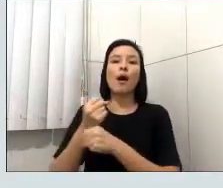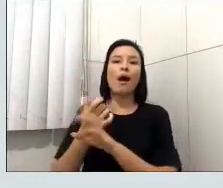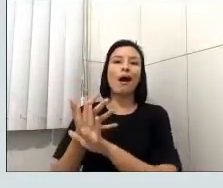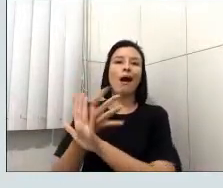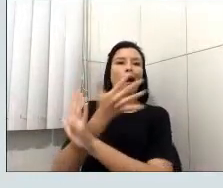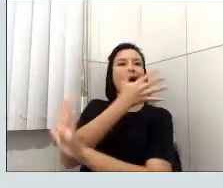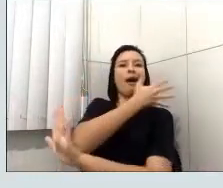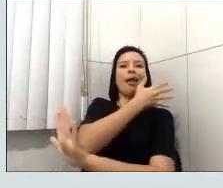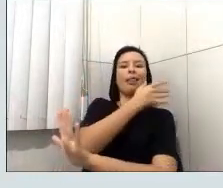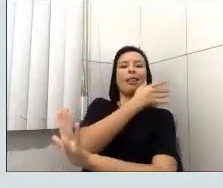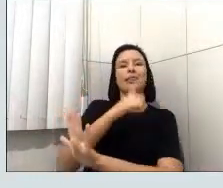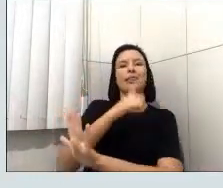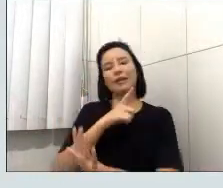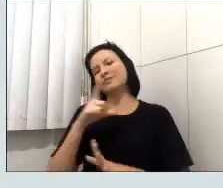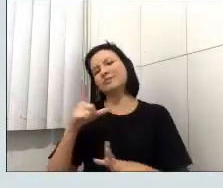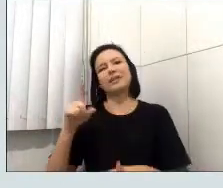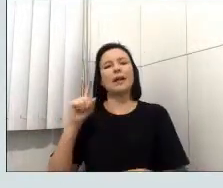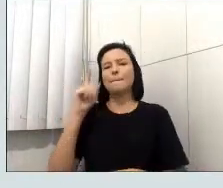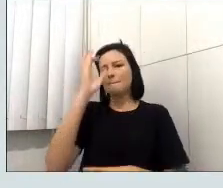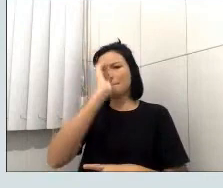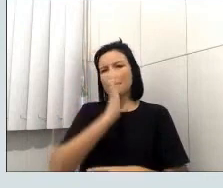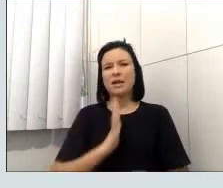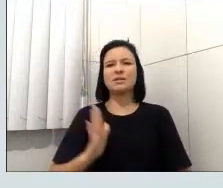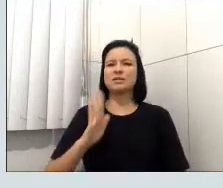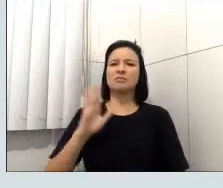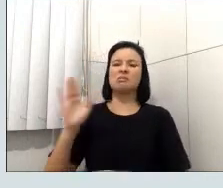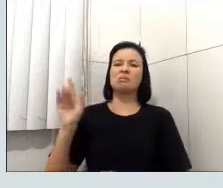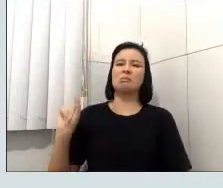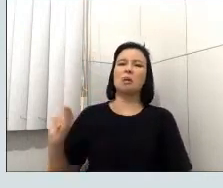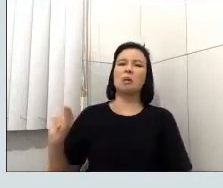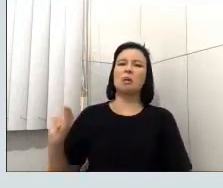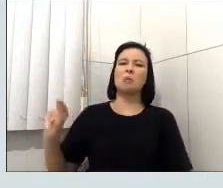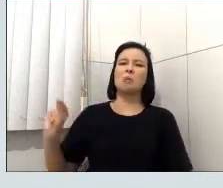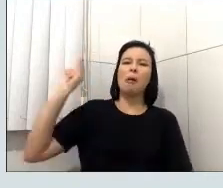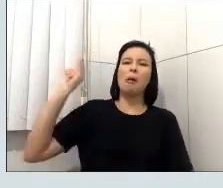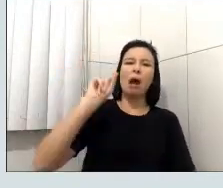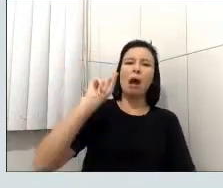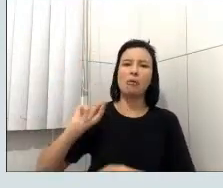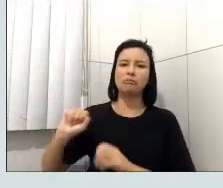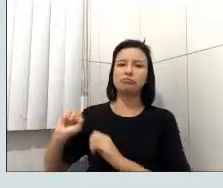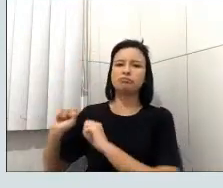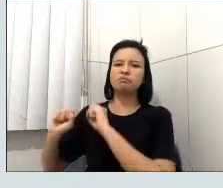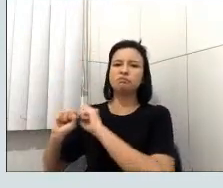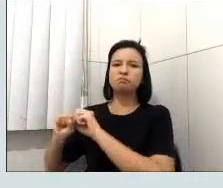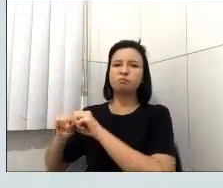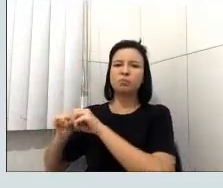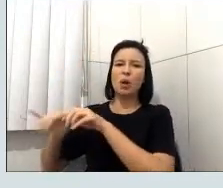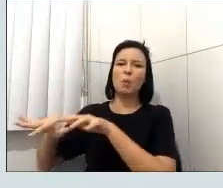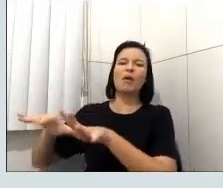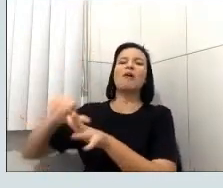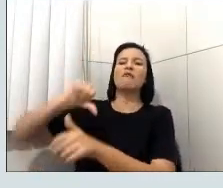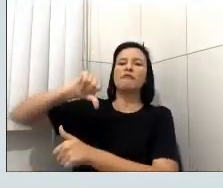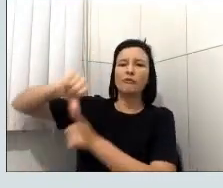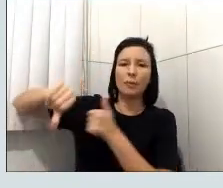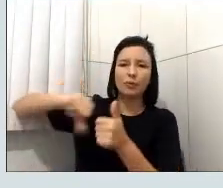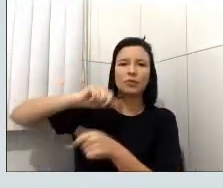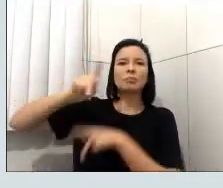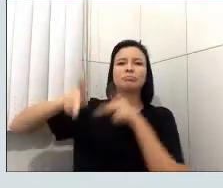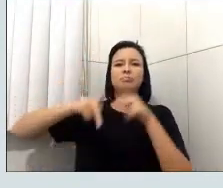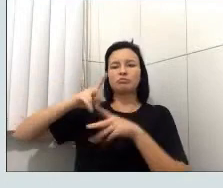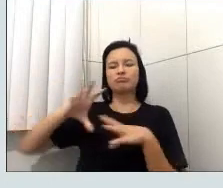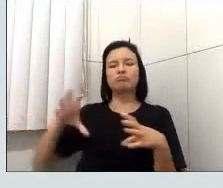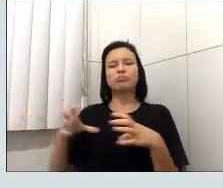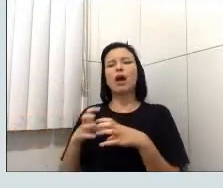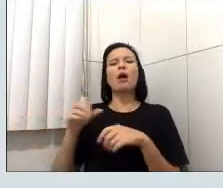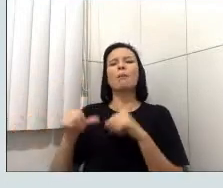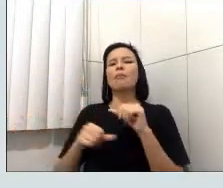regiões aqui do Brasil, e eles foram modificando, né, esses povos foram modificando